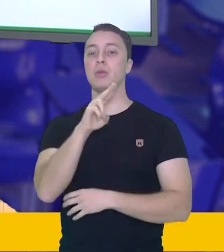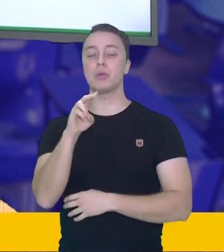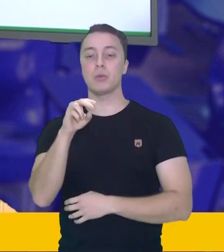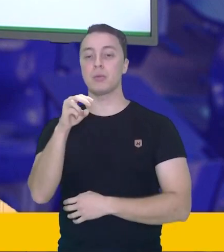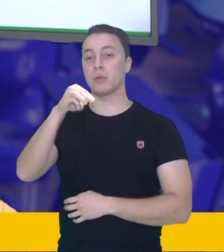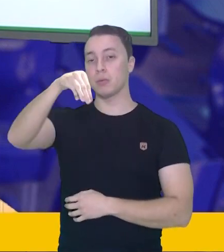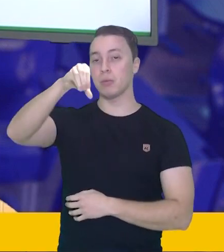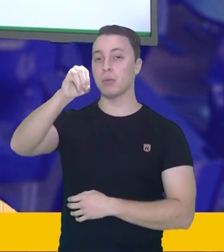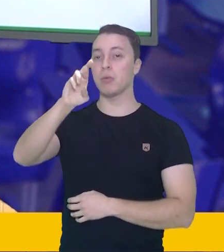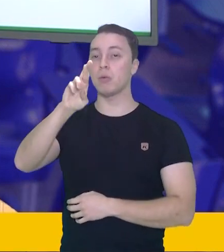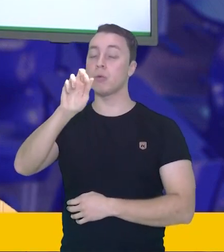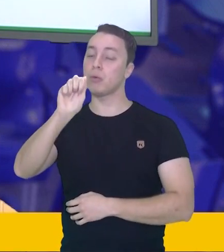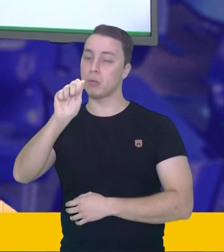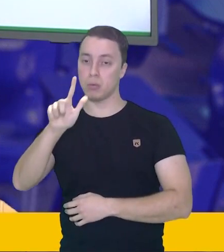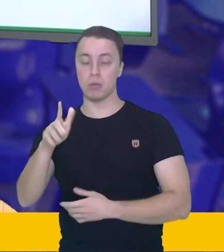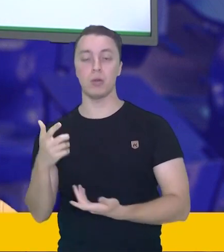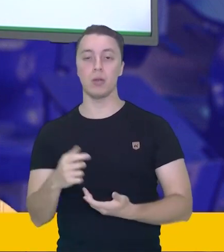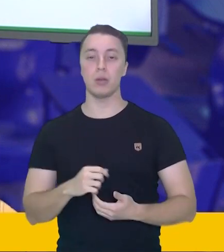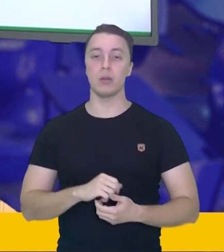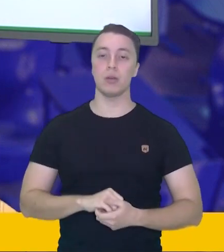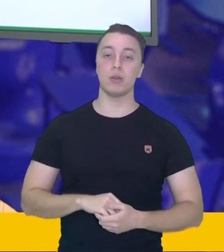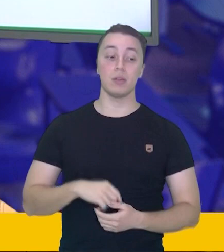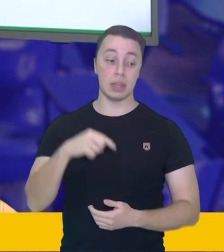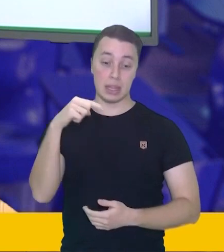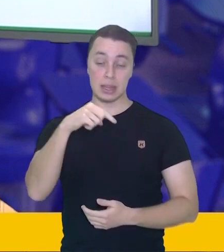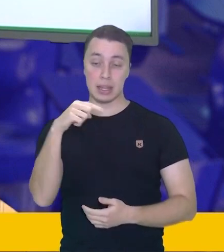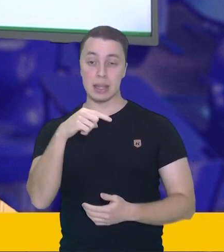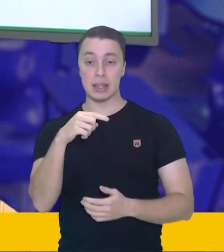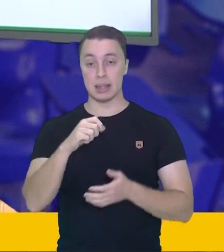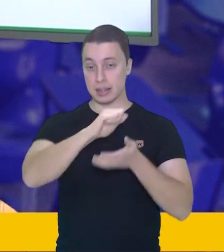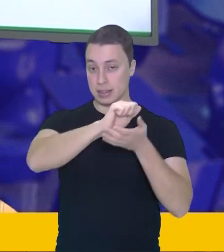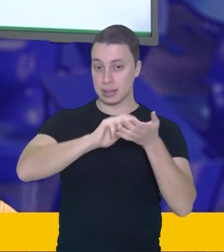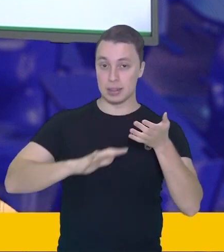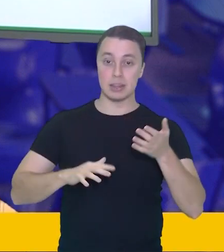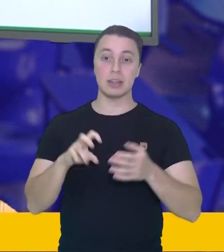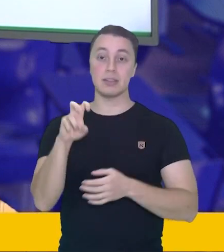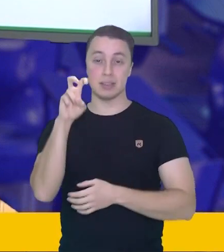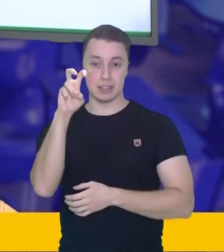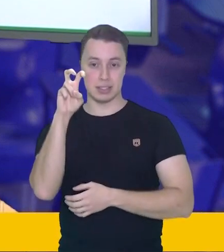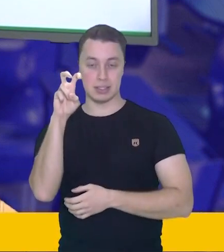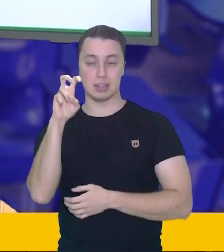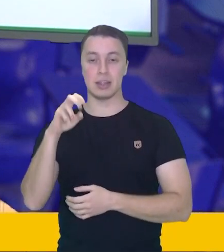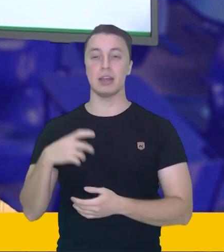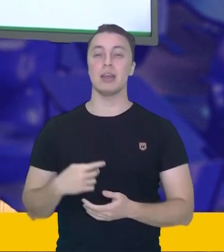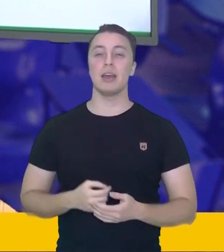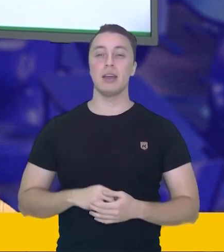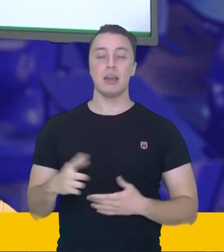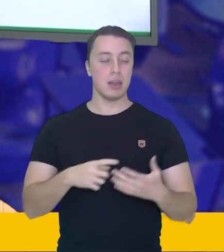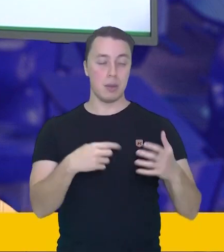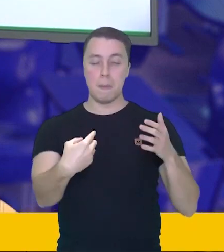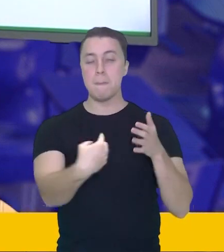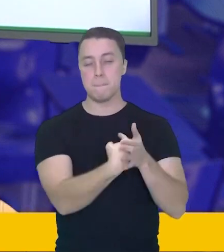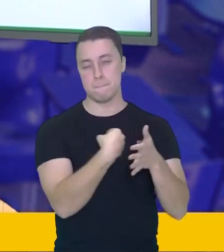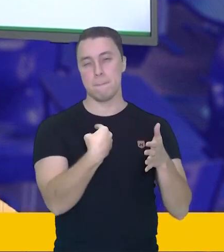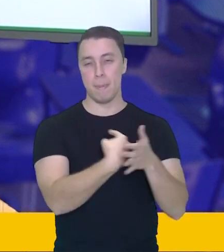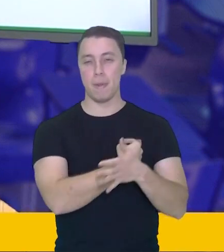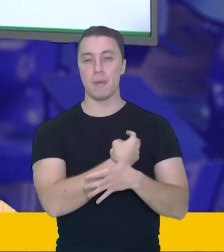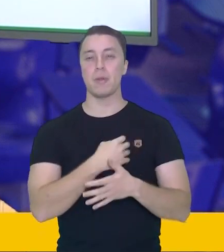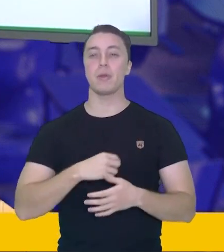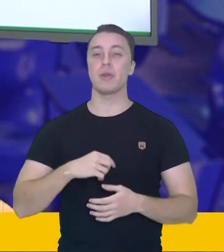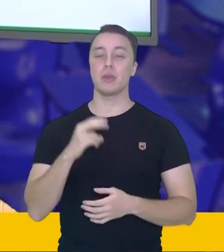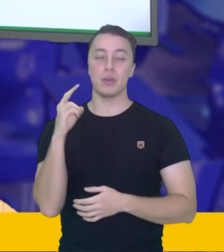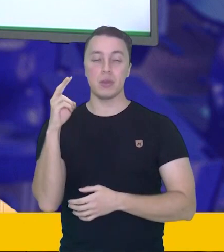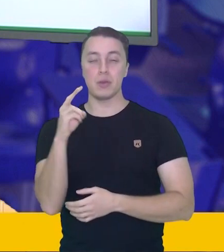da história. Aqui na atividade 5, traz algumas perguntas sobre essa fábula que nós lemos na